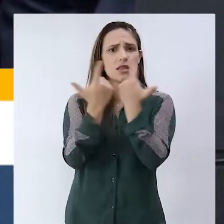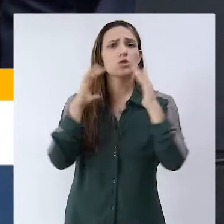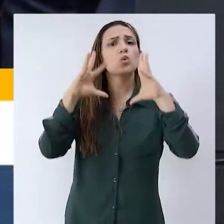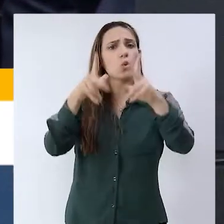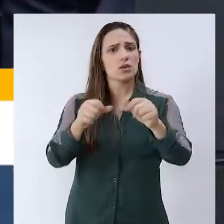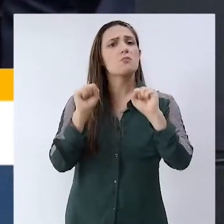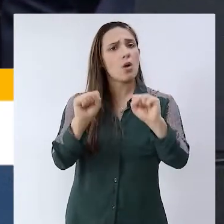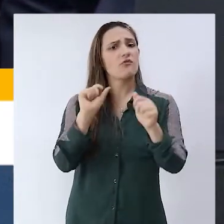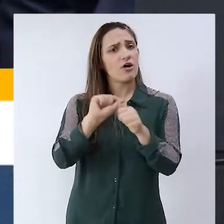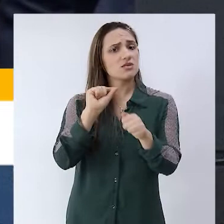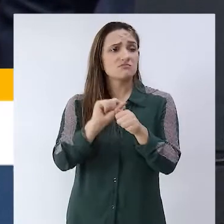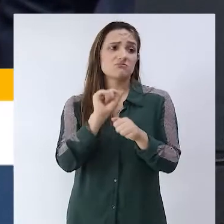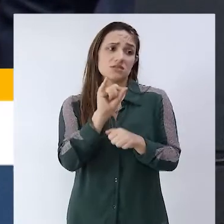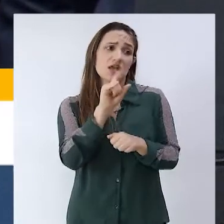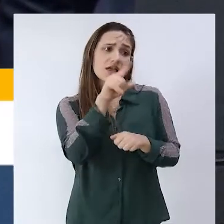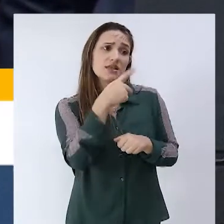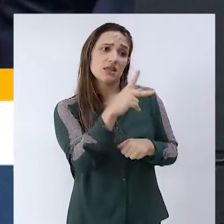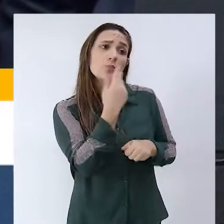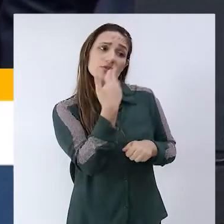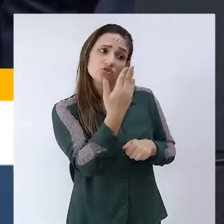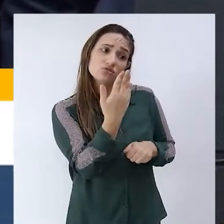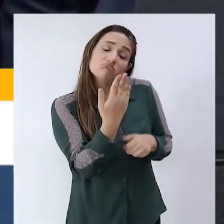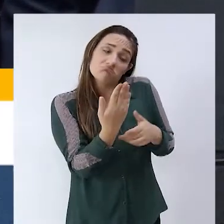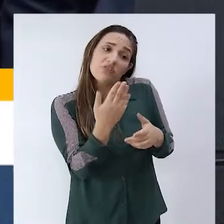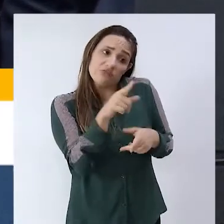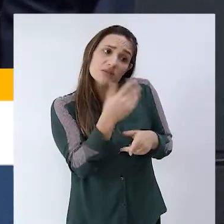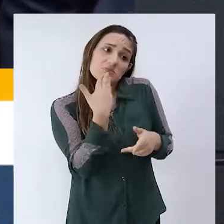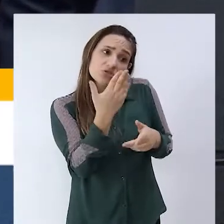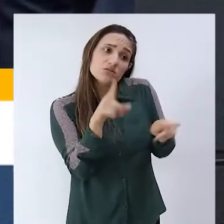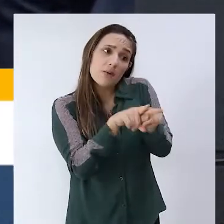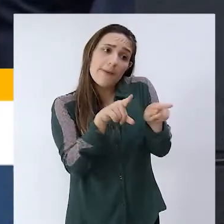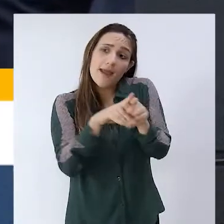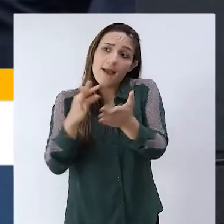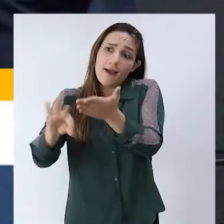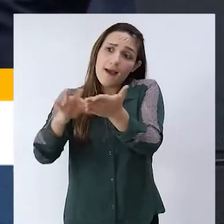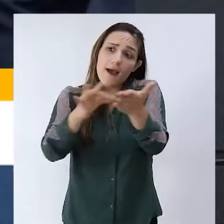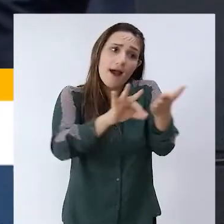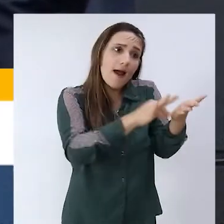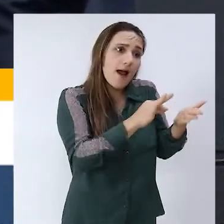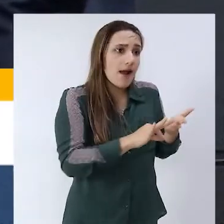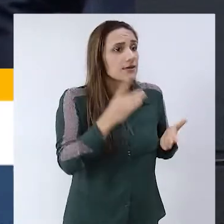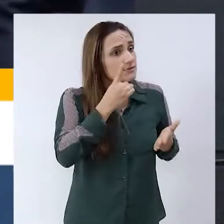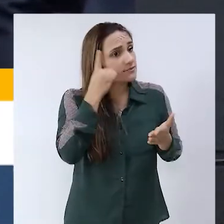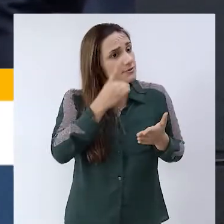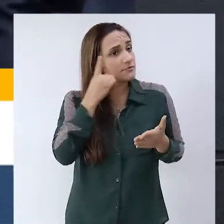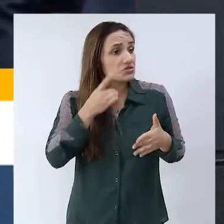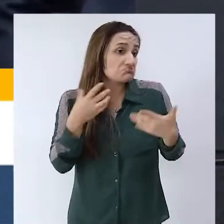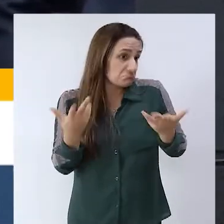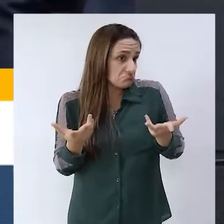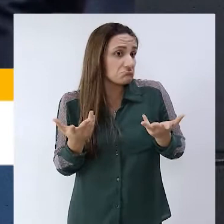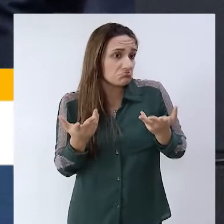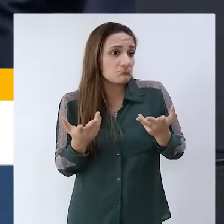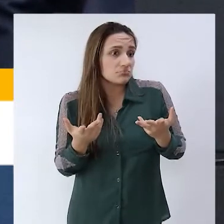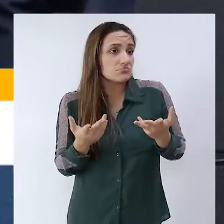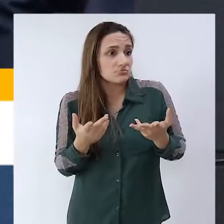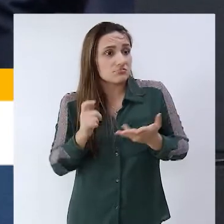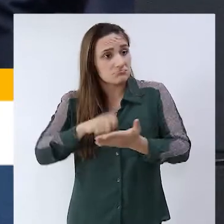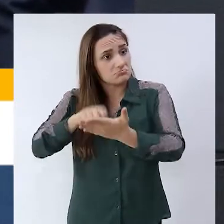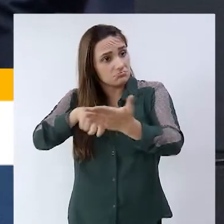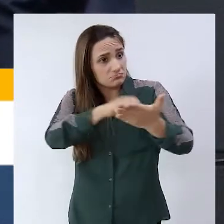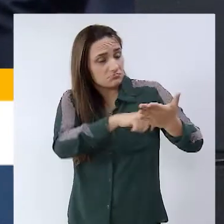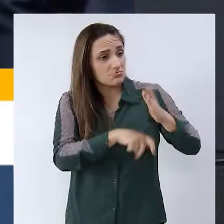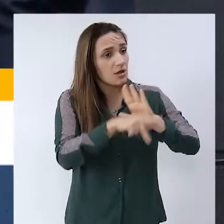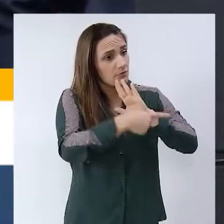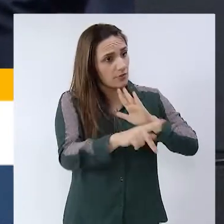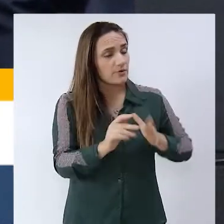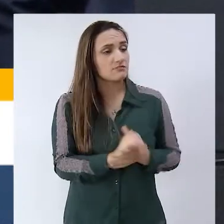casa, e já que é uma solicitação sua, Vossa Excelência organizava, por ordem daqui da nossa presidência,